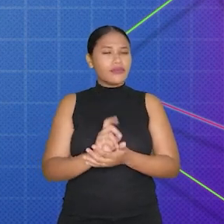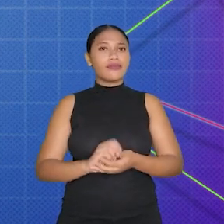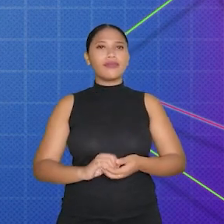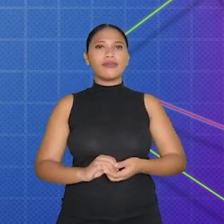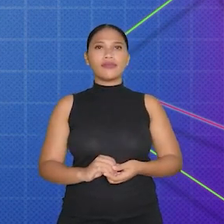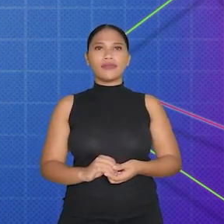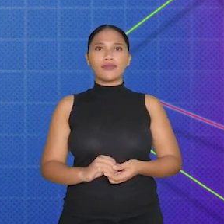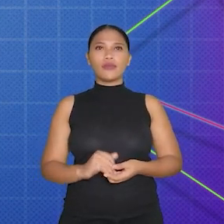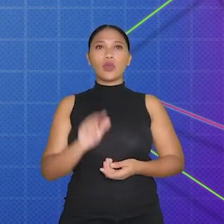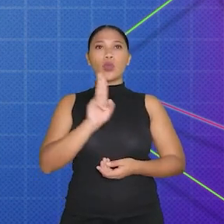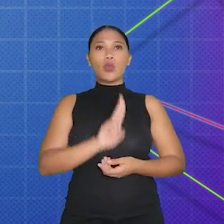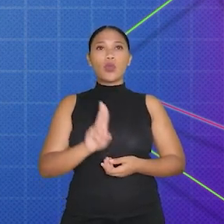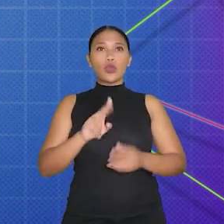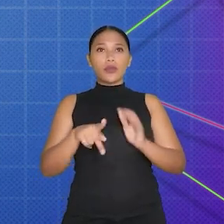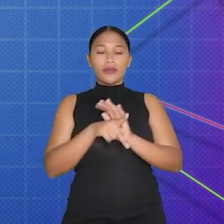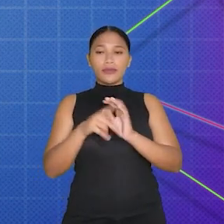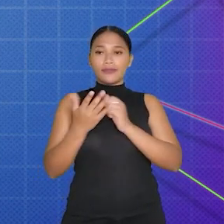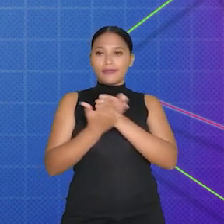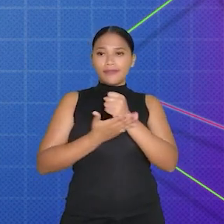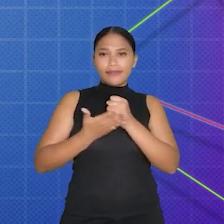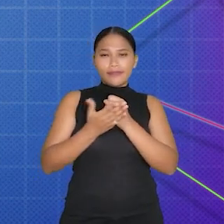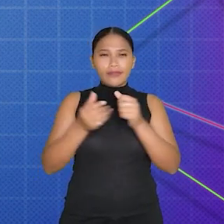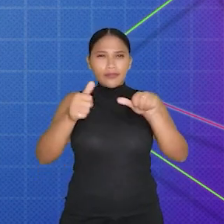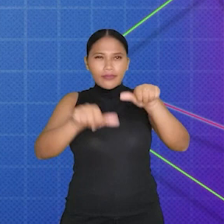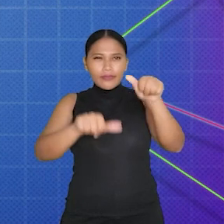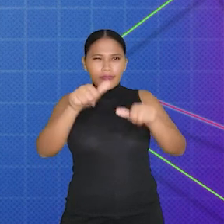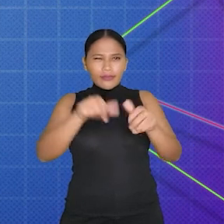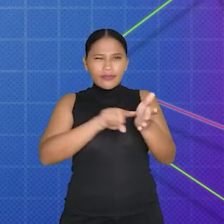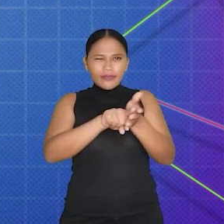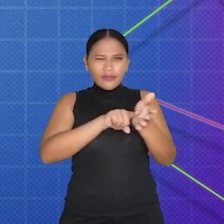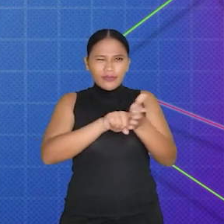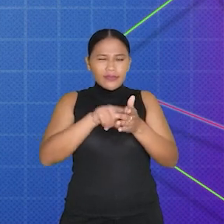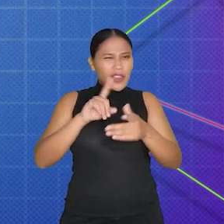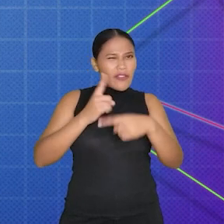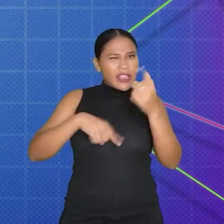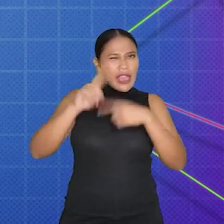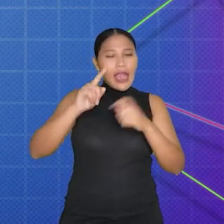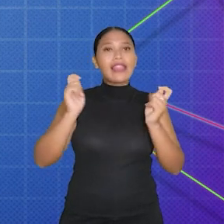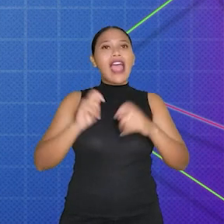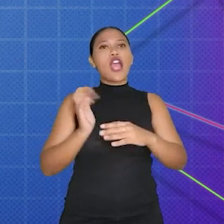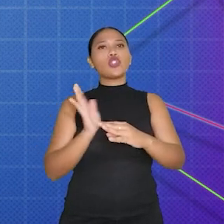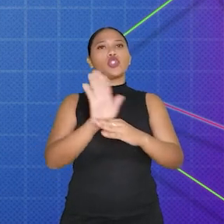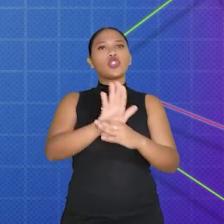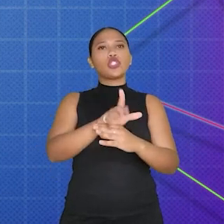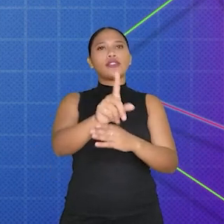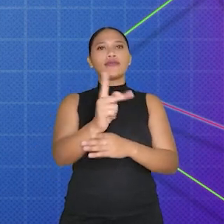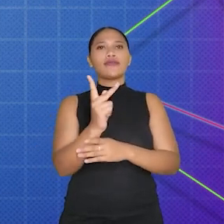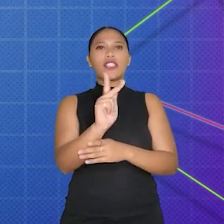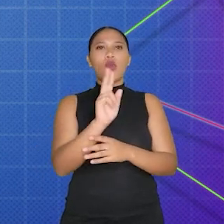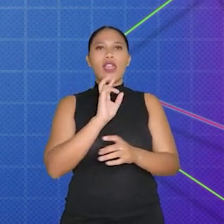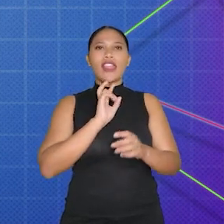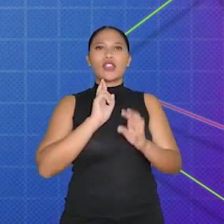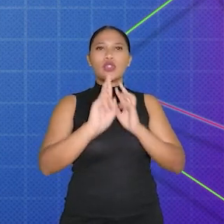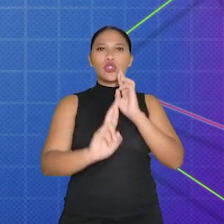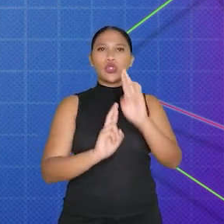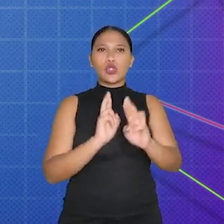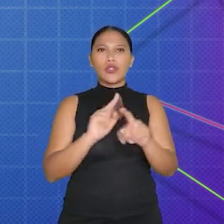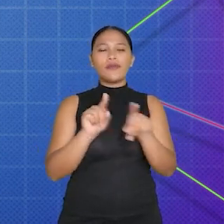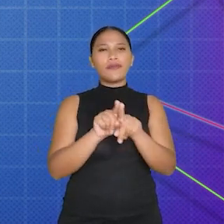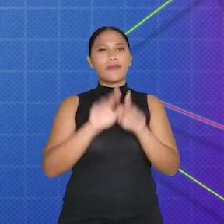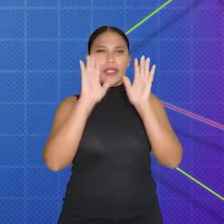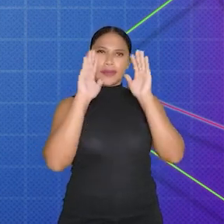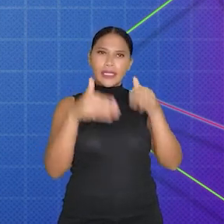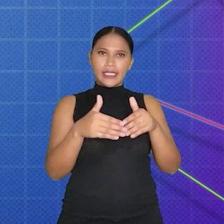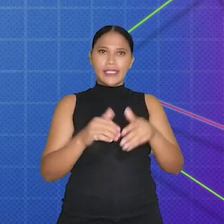relevante e confiável para sua pesquisa. O uso de filtros de pesquisa e ferramentas de pesquisa avançadas pode ajudá-lo a refinar seus resultados